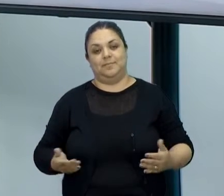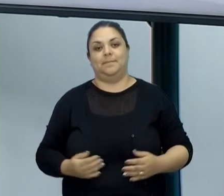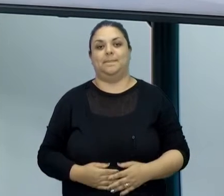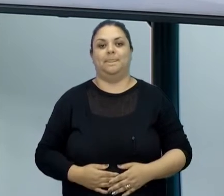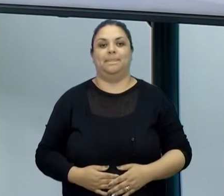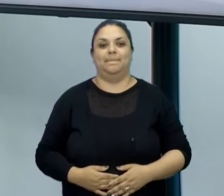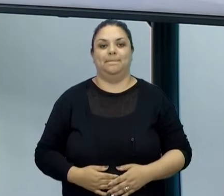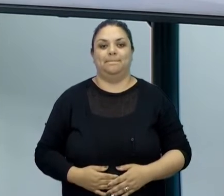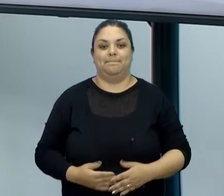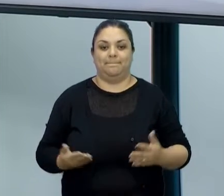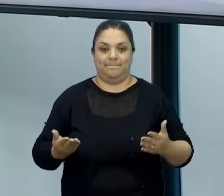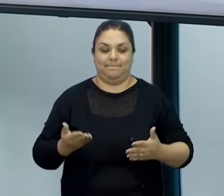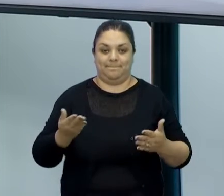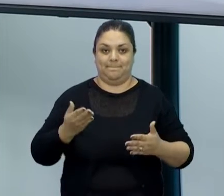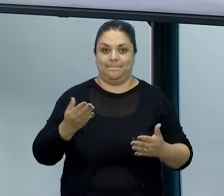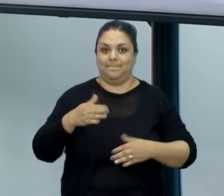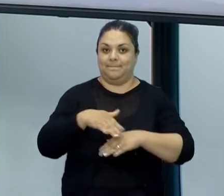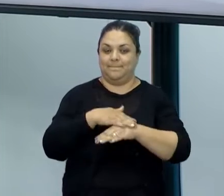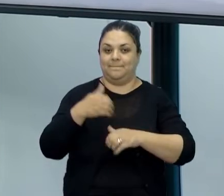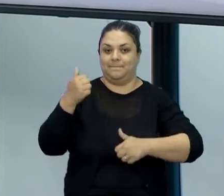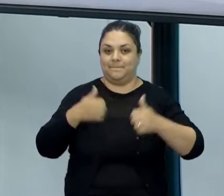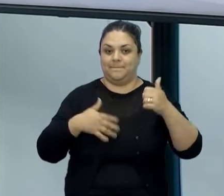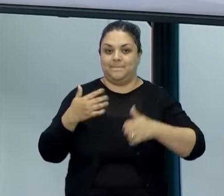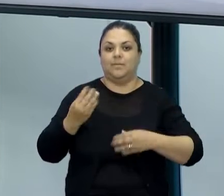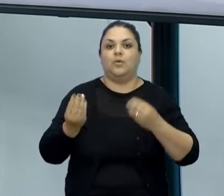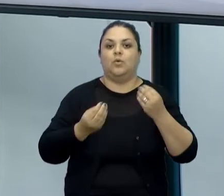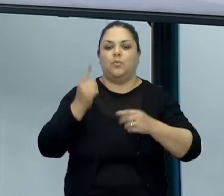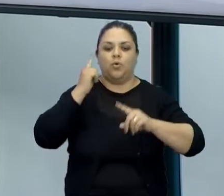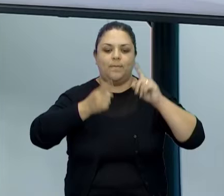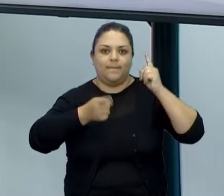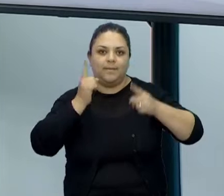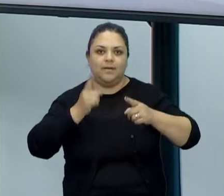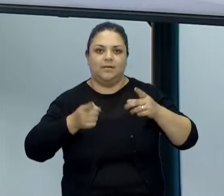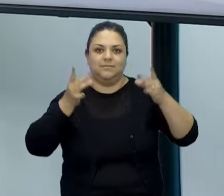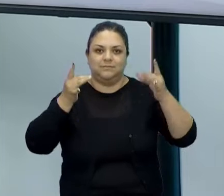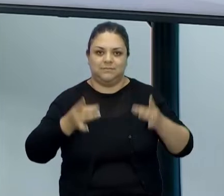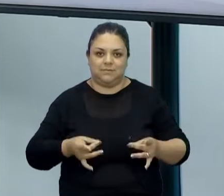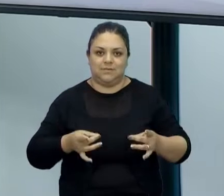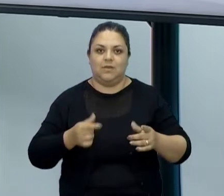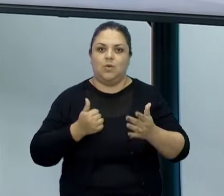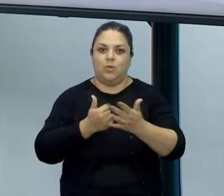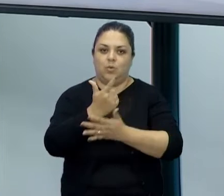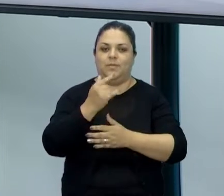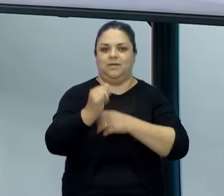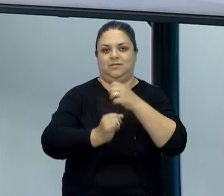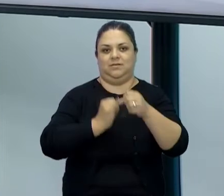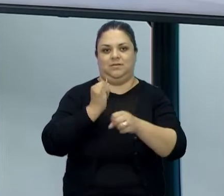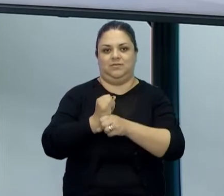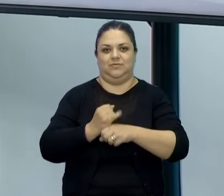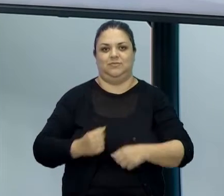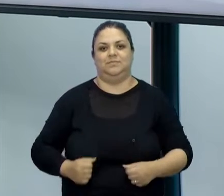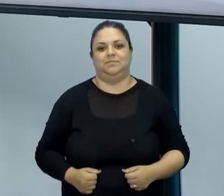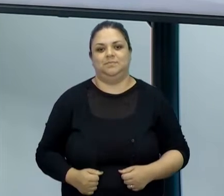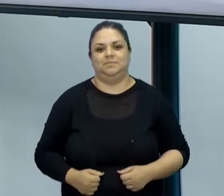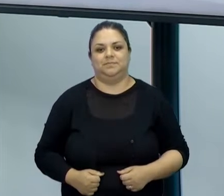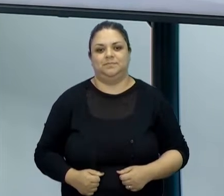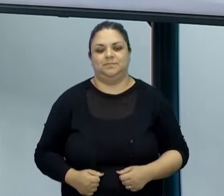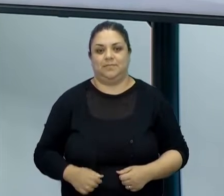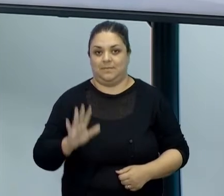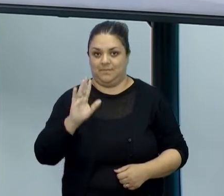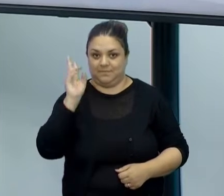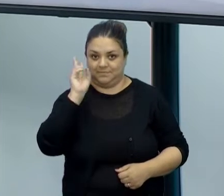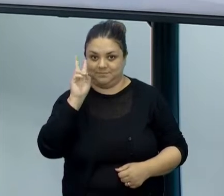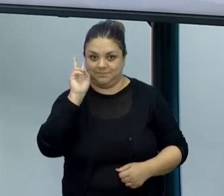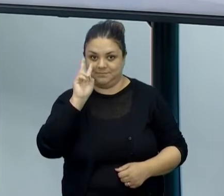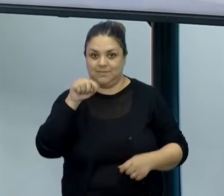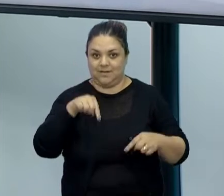pouquinho sobre as ações, a descrição, os comandos para fazer uma compra na internet. Lembrando que desta aula